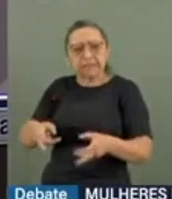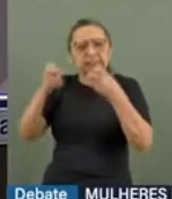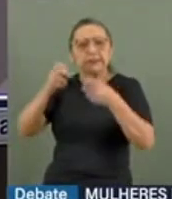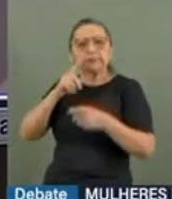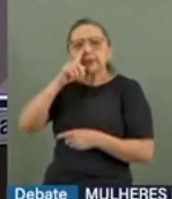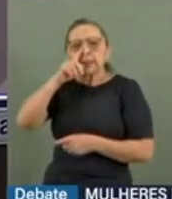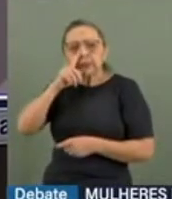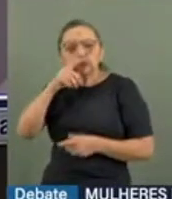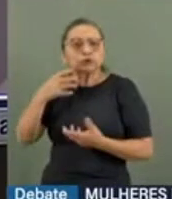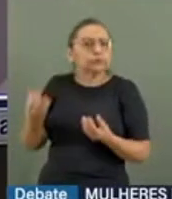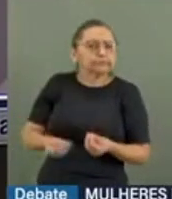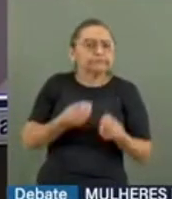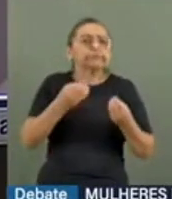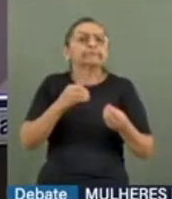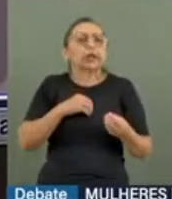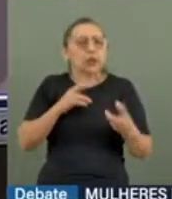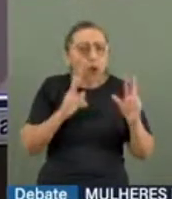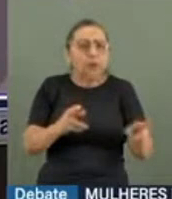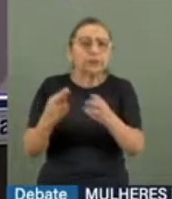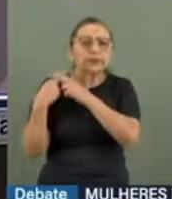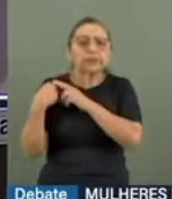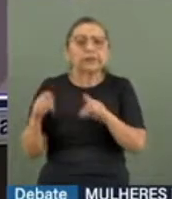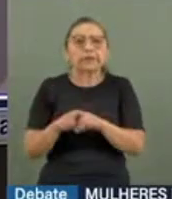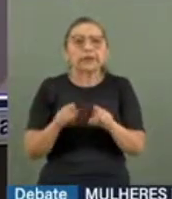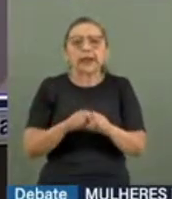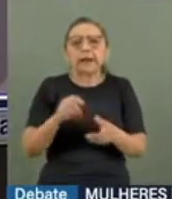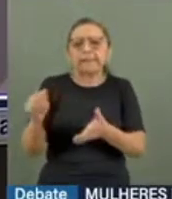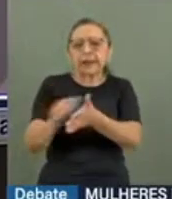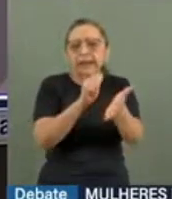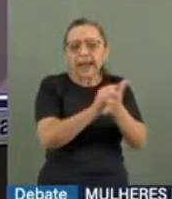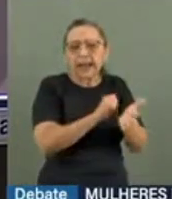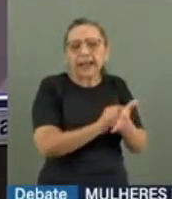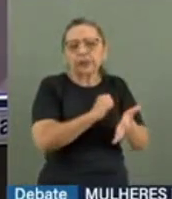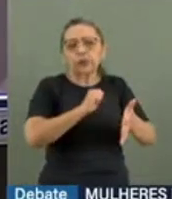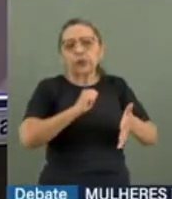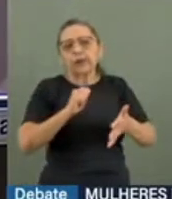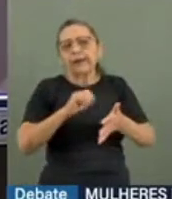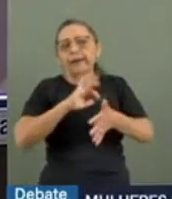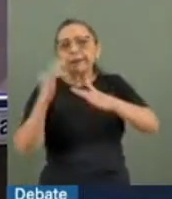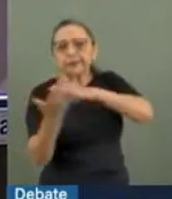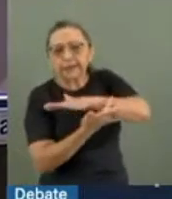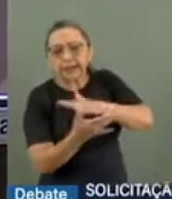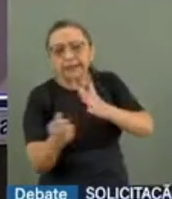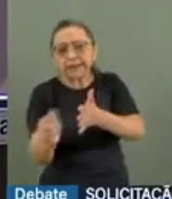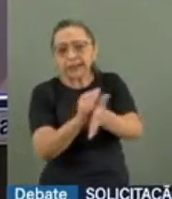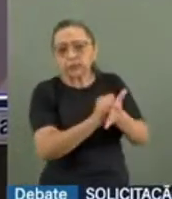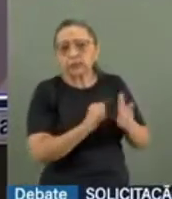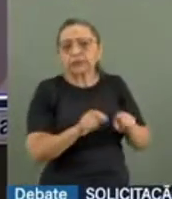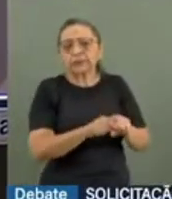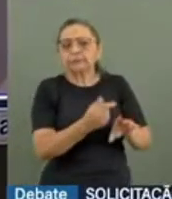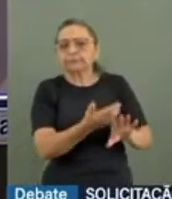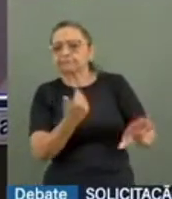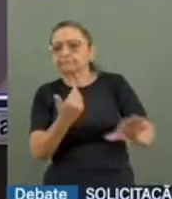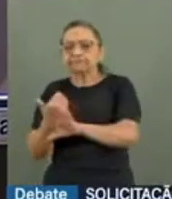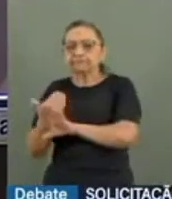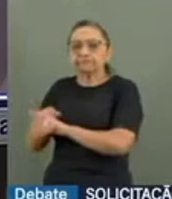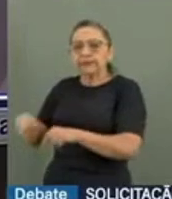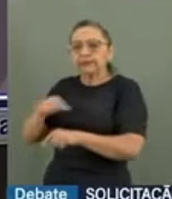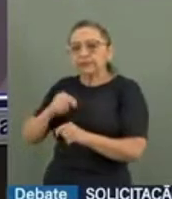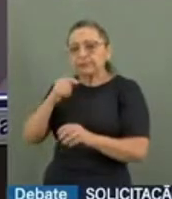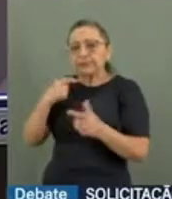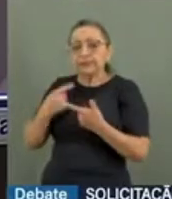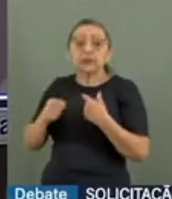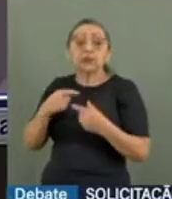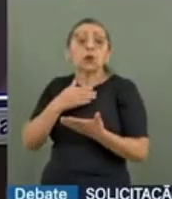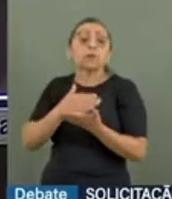de corresponsabilização, apagaram postagens das redes sociais, afastaram-se de seus consectários e passaram a